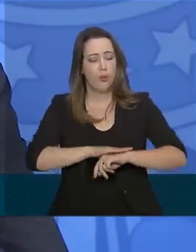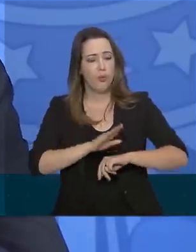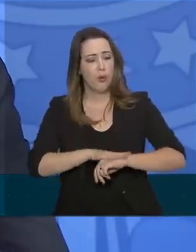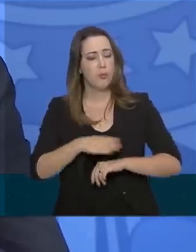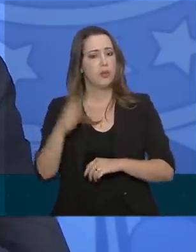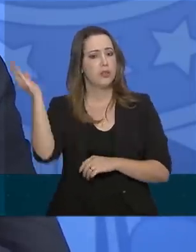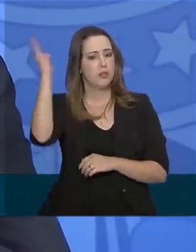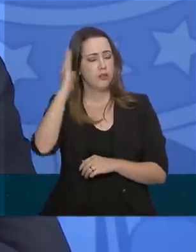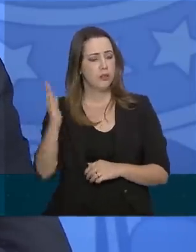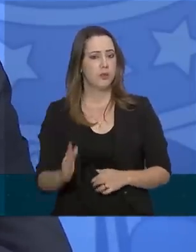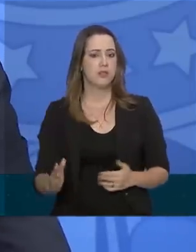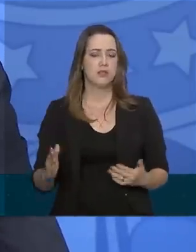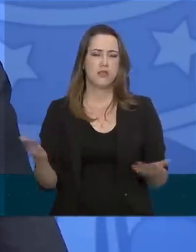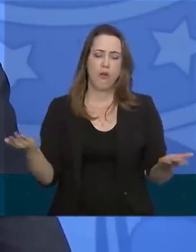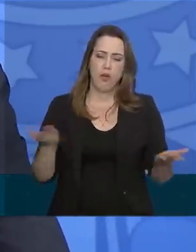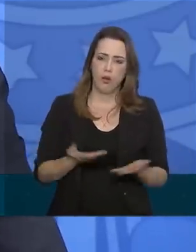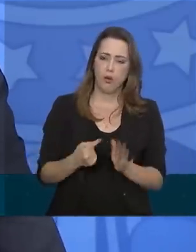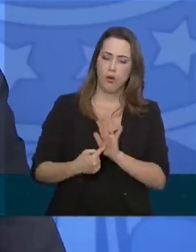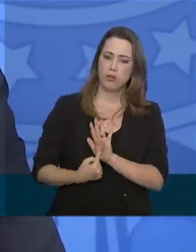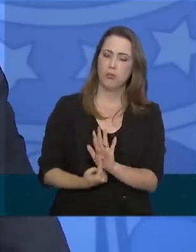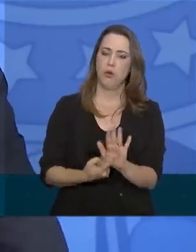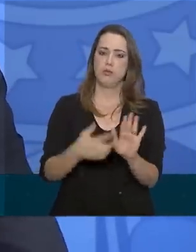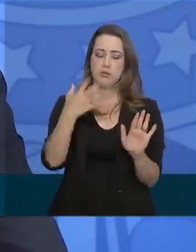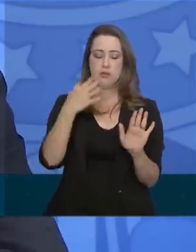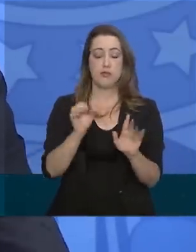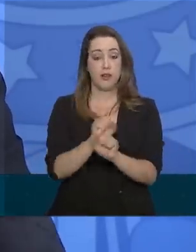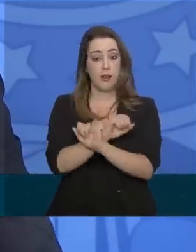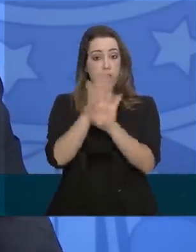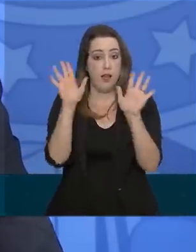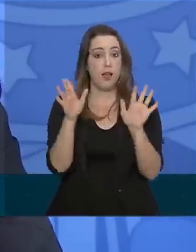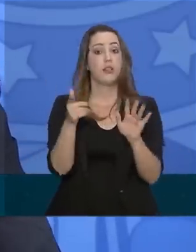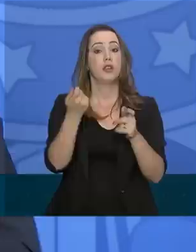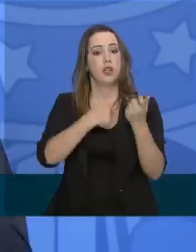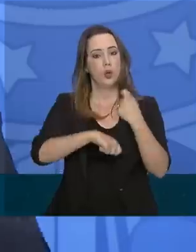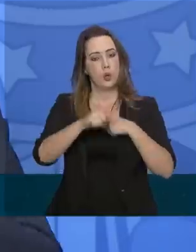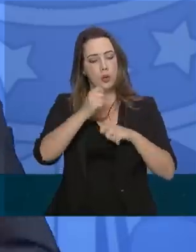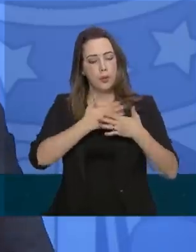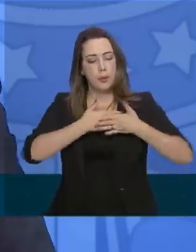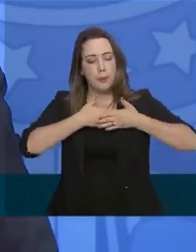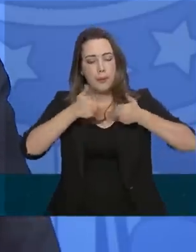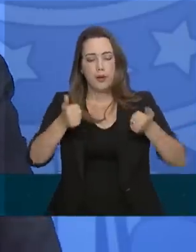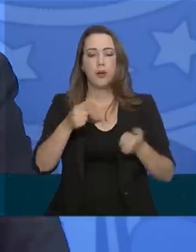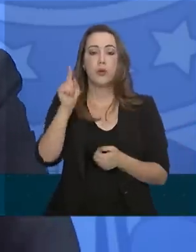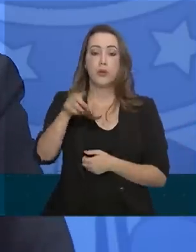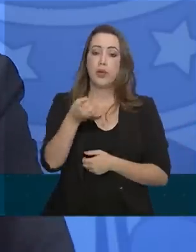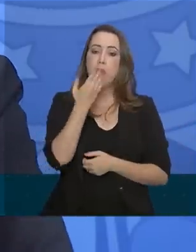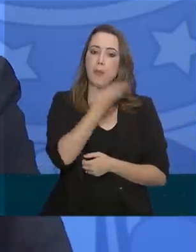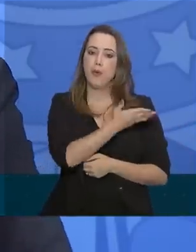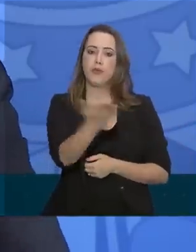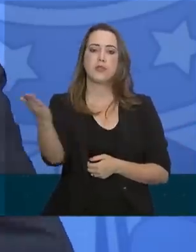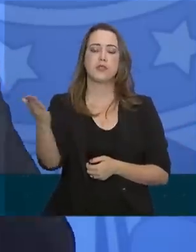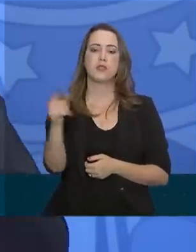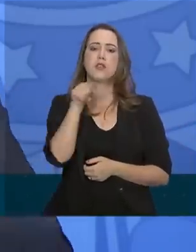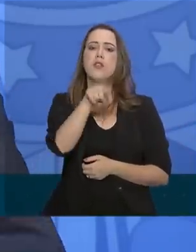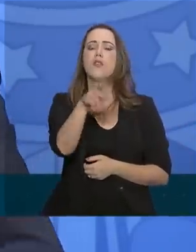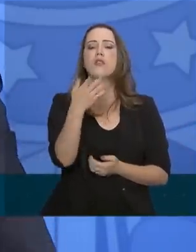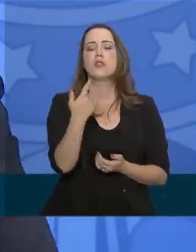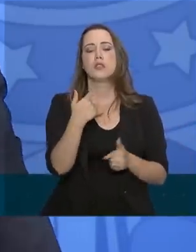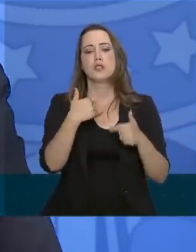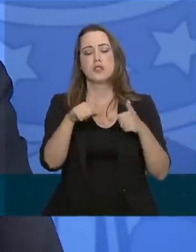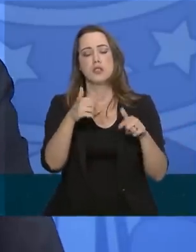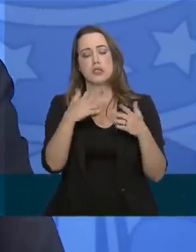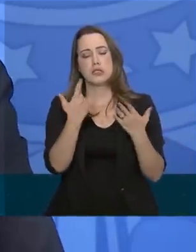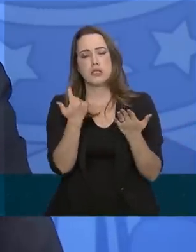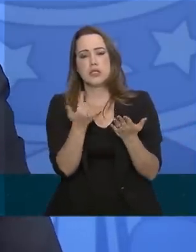brasil aqui já dá sinais claros de recuperação da economia interessa a todos vocês você mesma empresa de papel tem